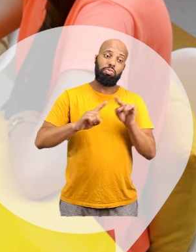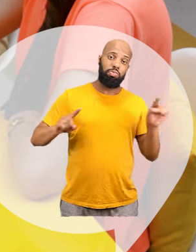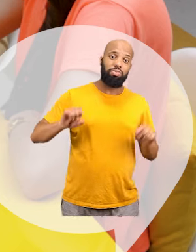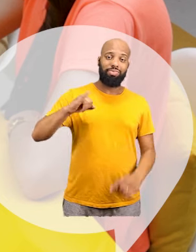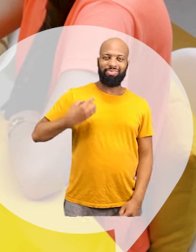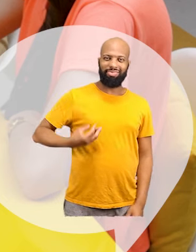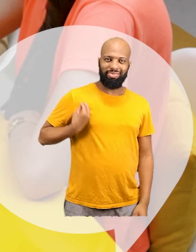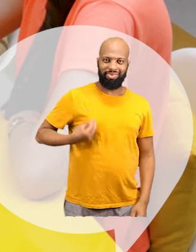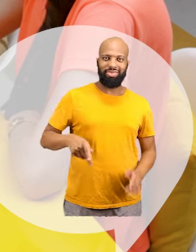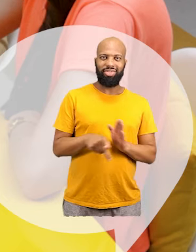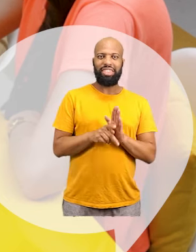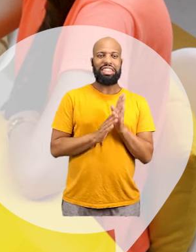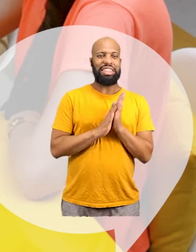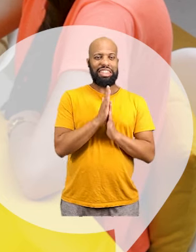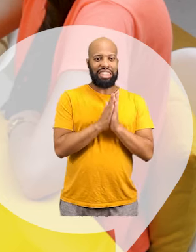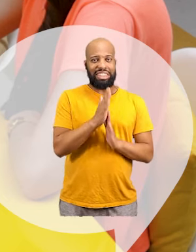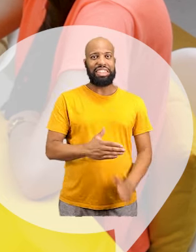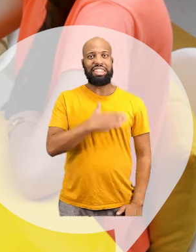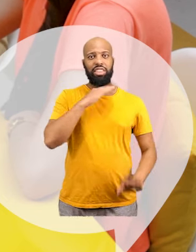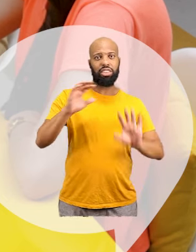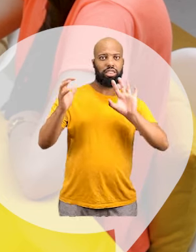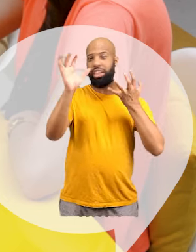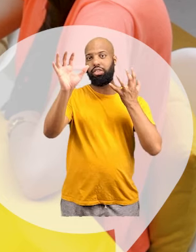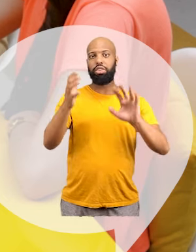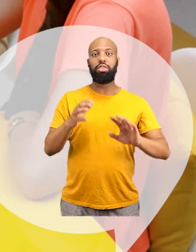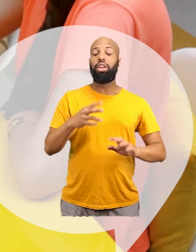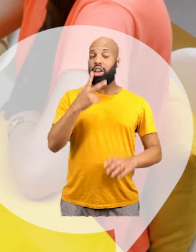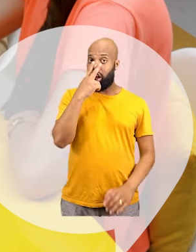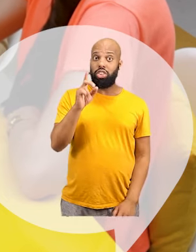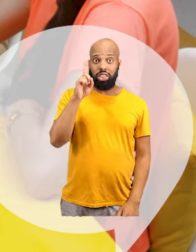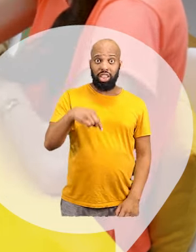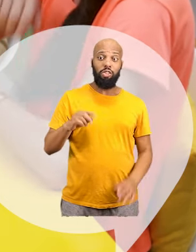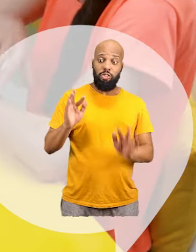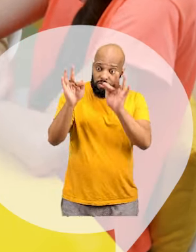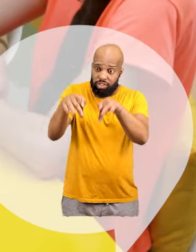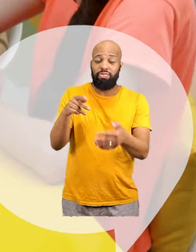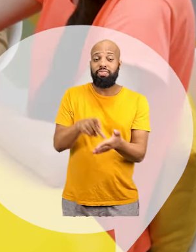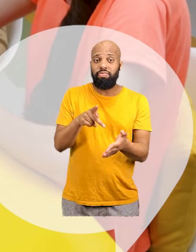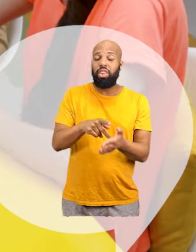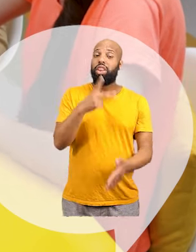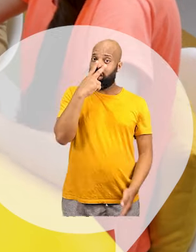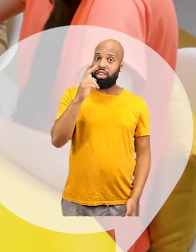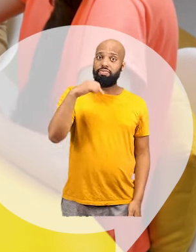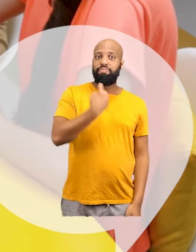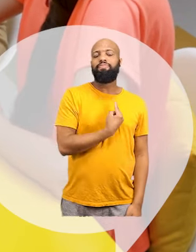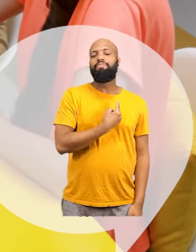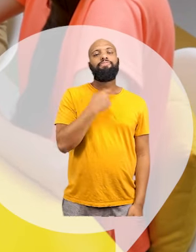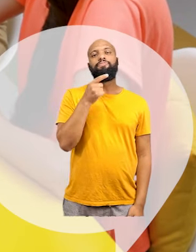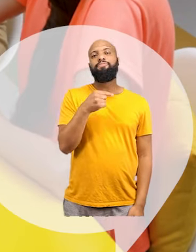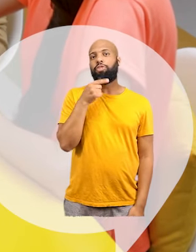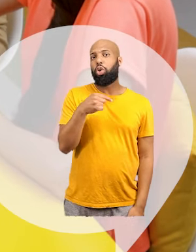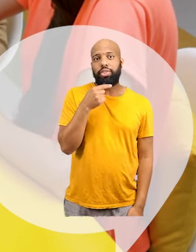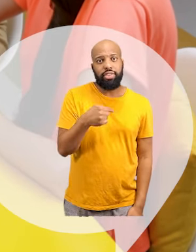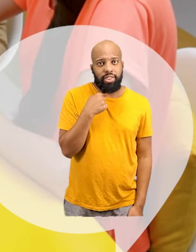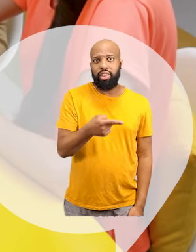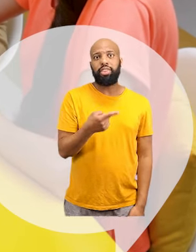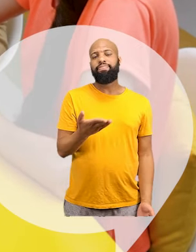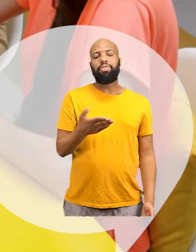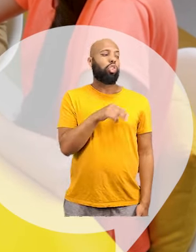quando a gente tá numa crise de ansiedade quando a gente tá numa crise depressivo a gente acha que aquilo é o fim mesmo a gente acha que a gente não vai